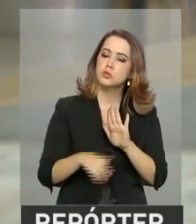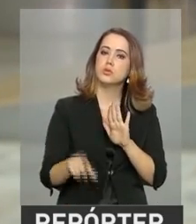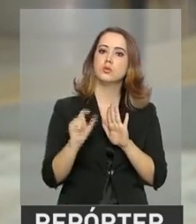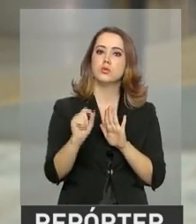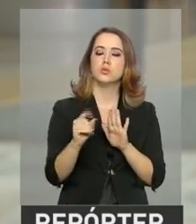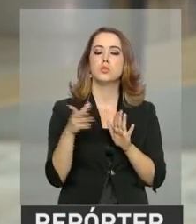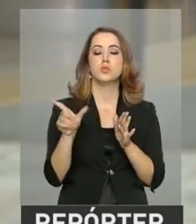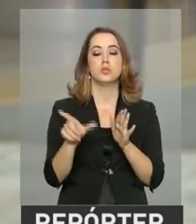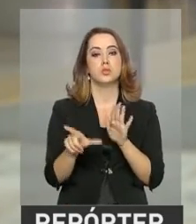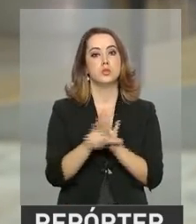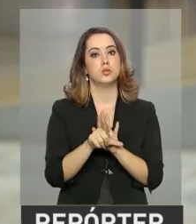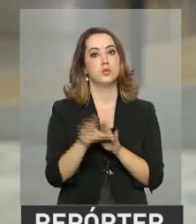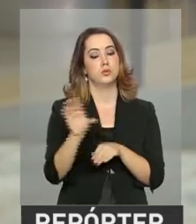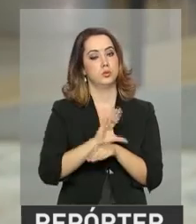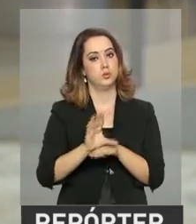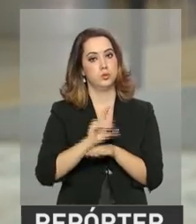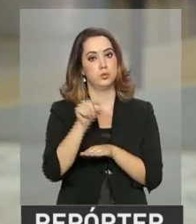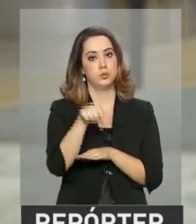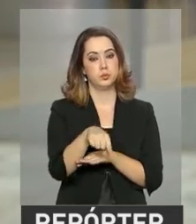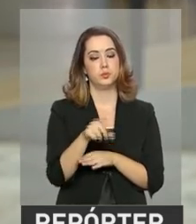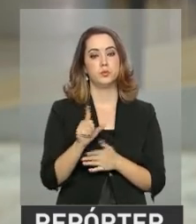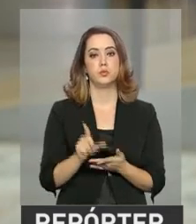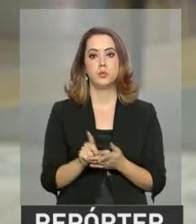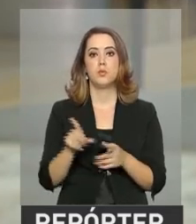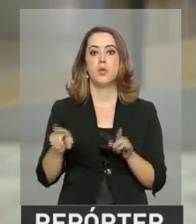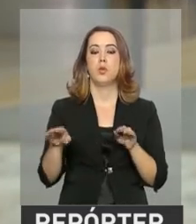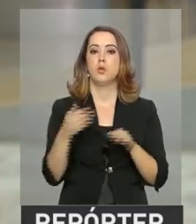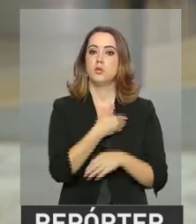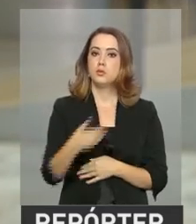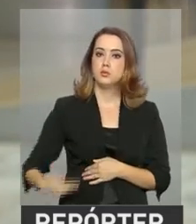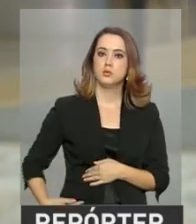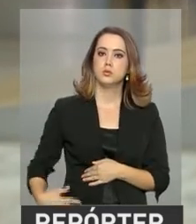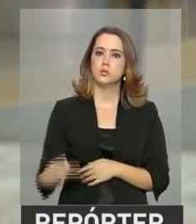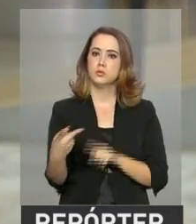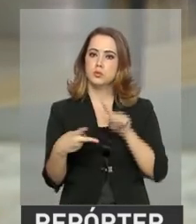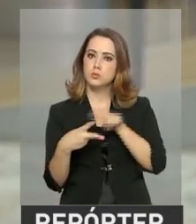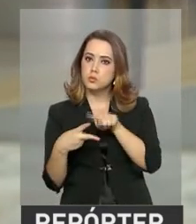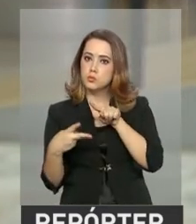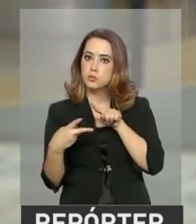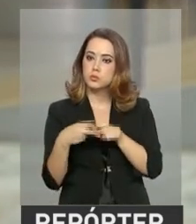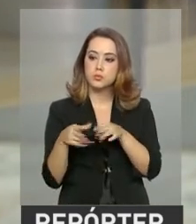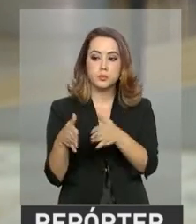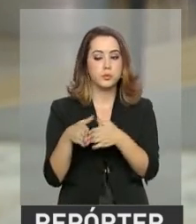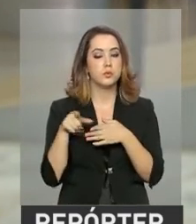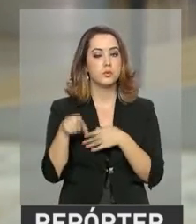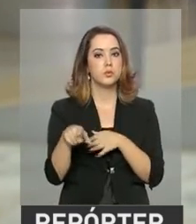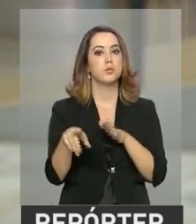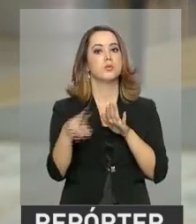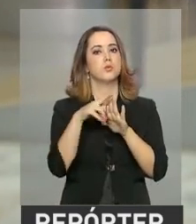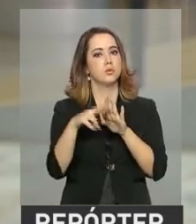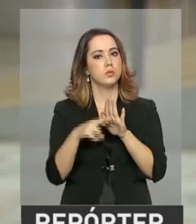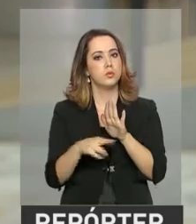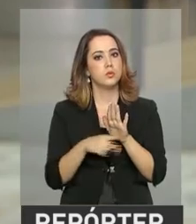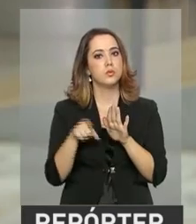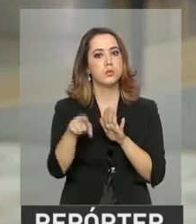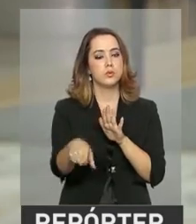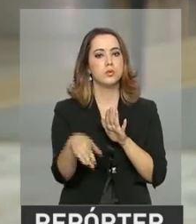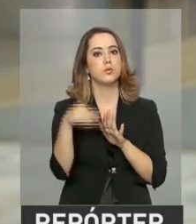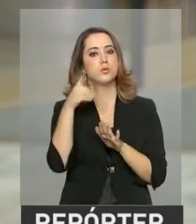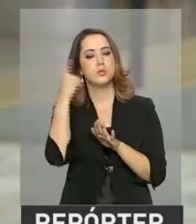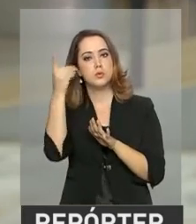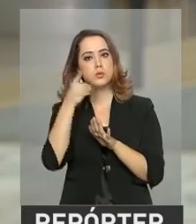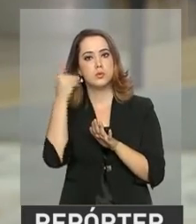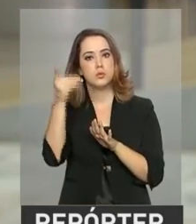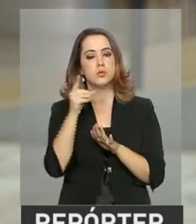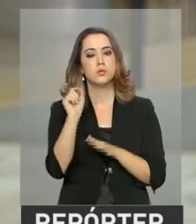provisão constitucional ou legal. O governo instituiu essas duas contrapartidas no relatório do deputado Espiridião Amin. O ministro